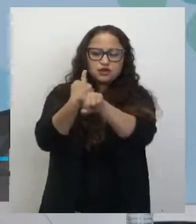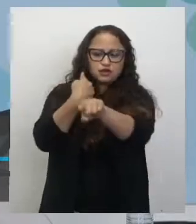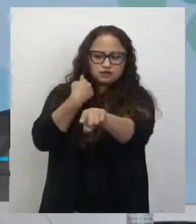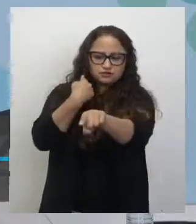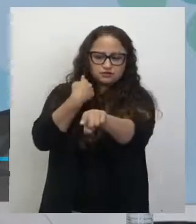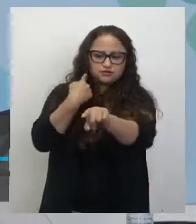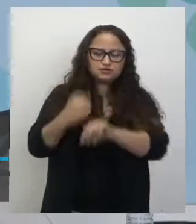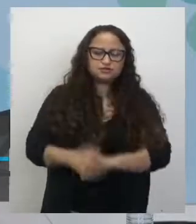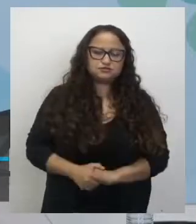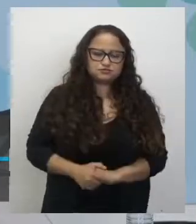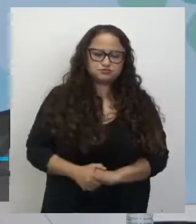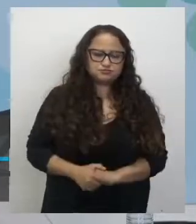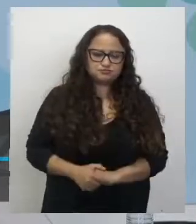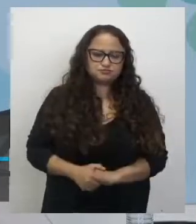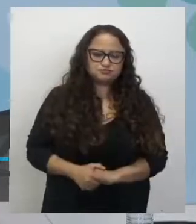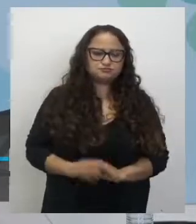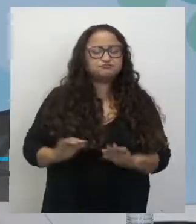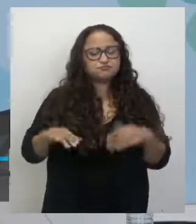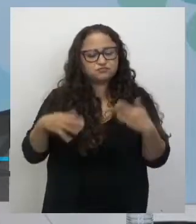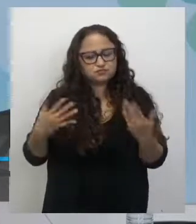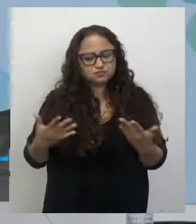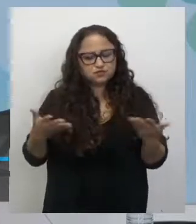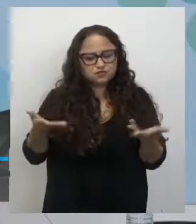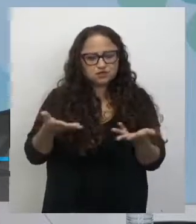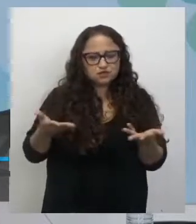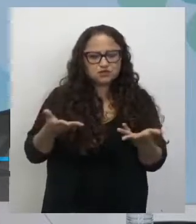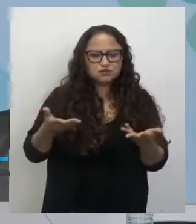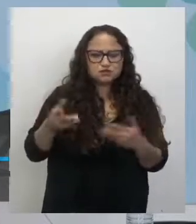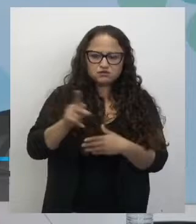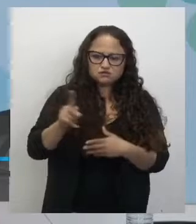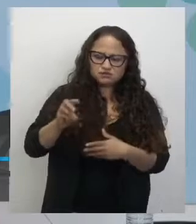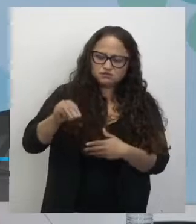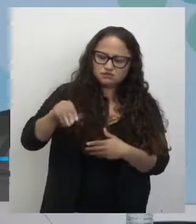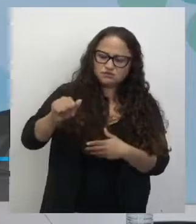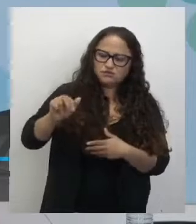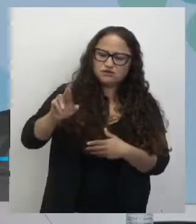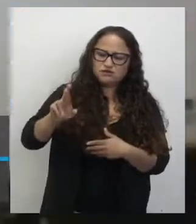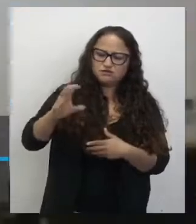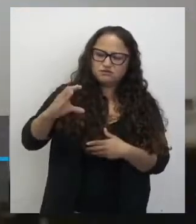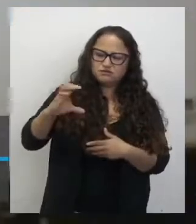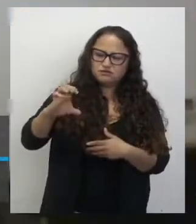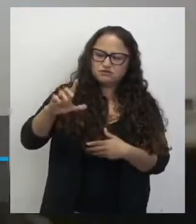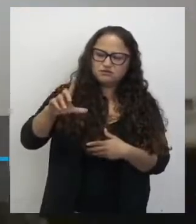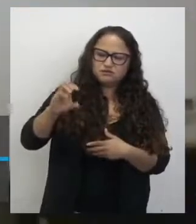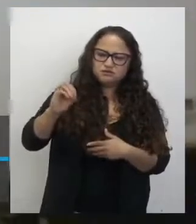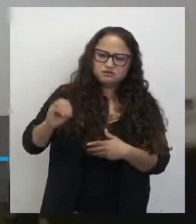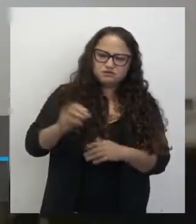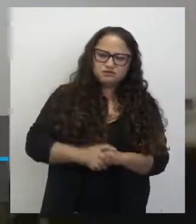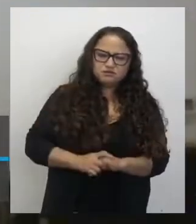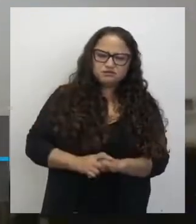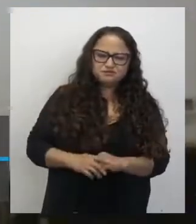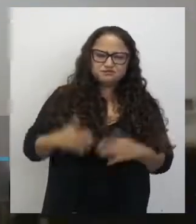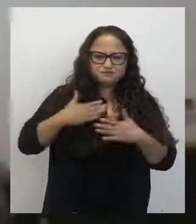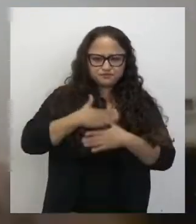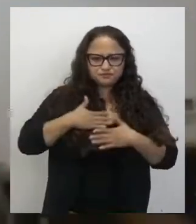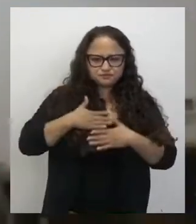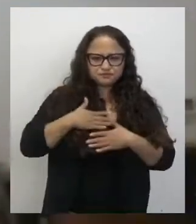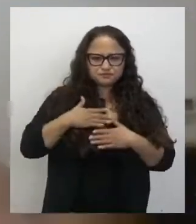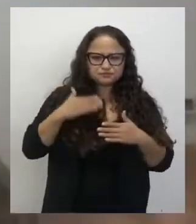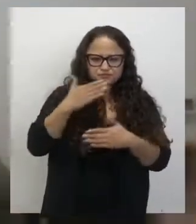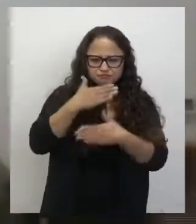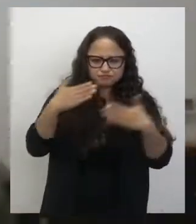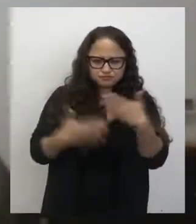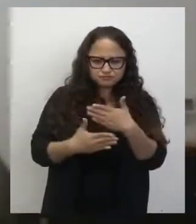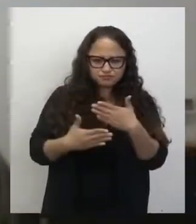aí para o professor Marcelo. Então, vamos lá. Então, eu gostaria que vocês passassem no próximo slide,